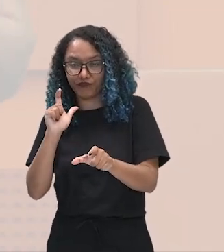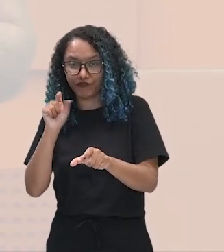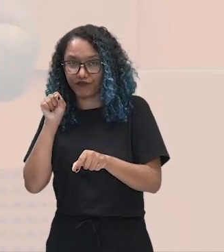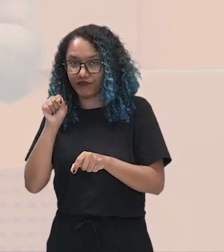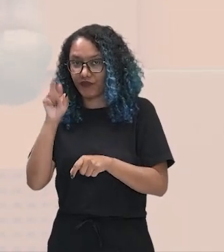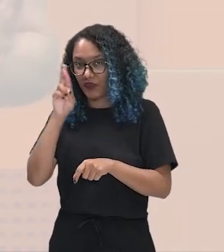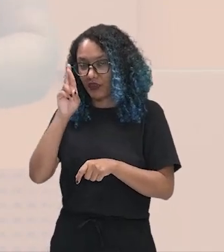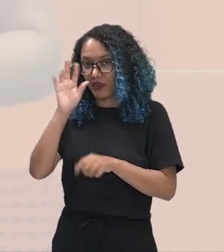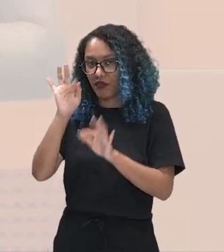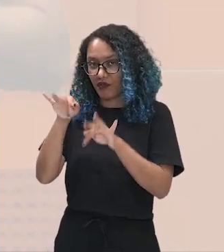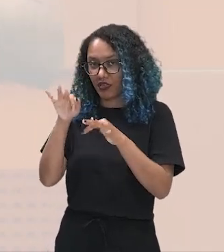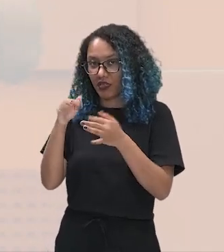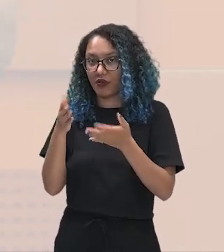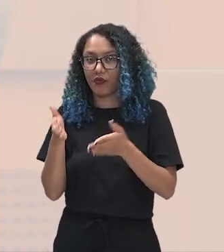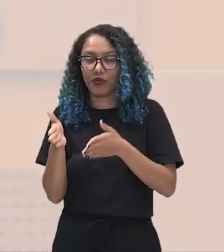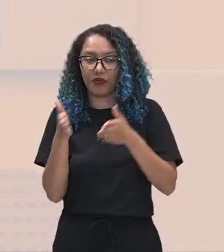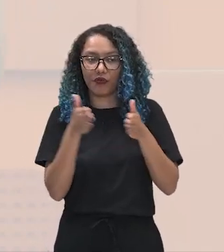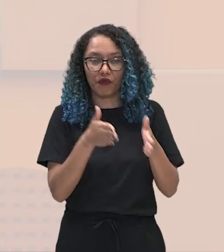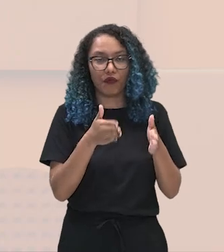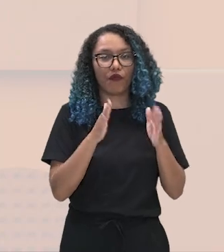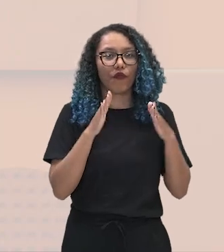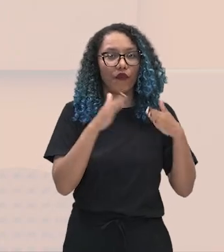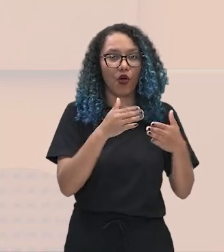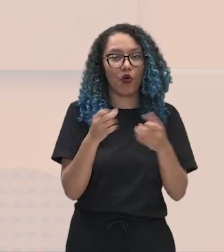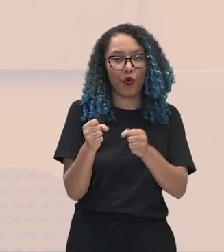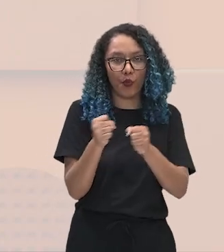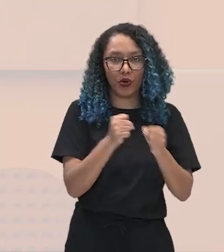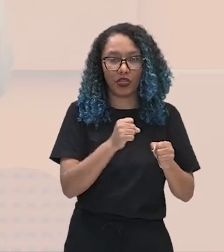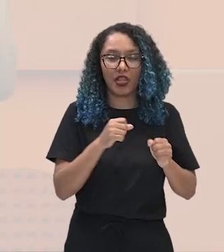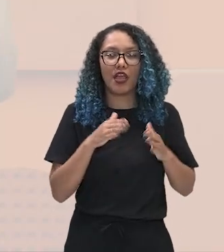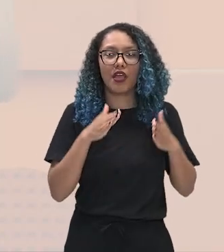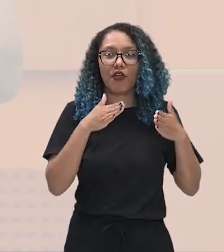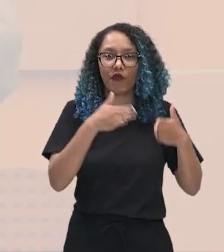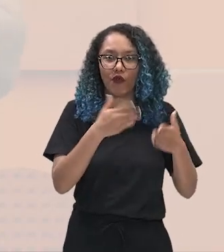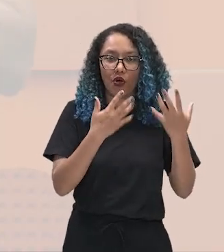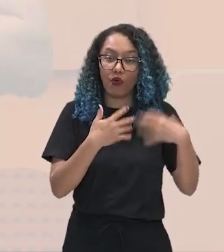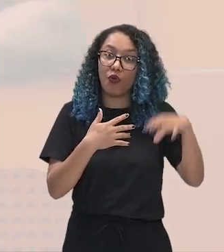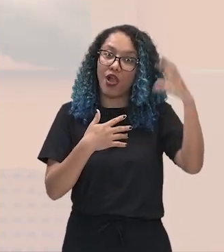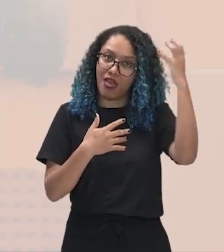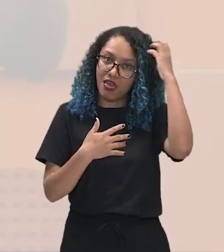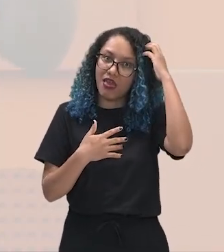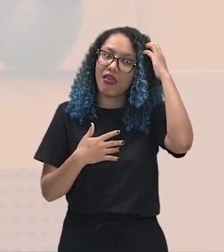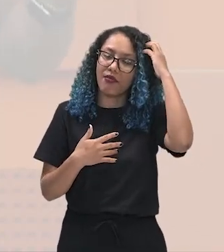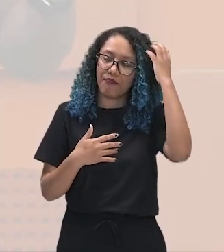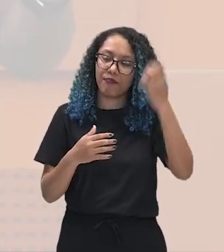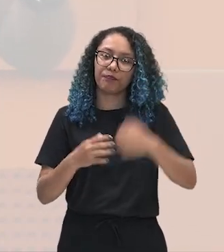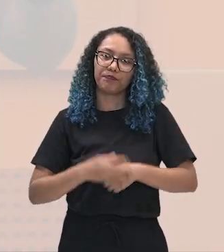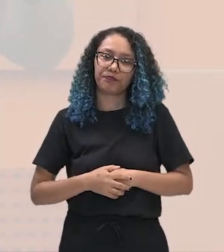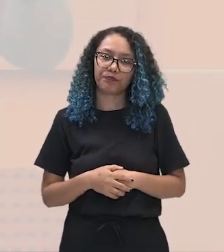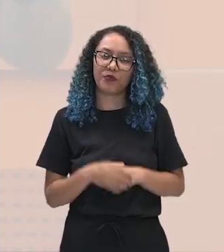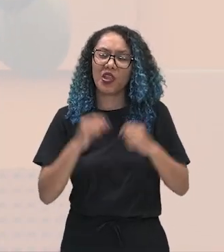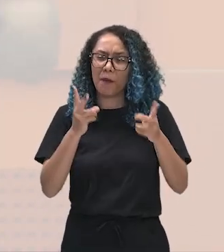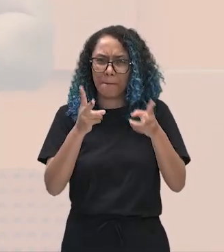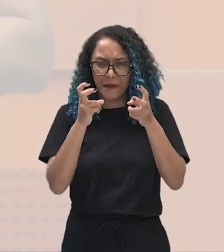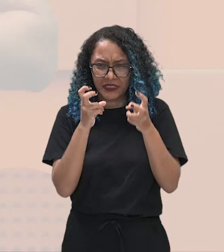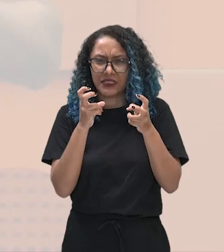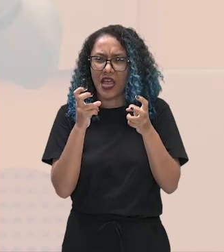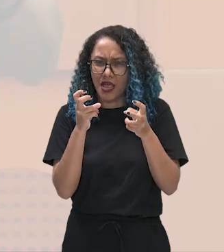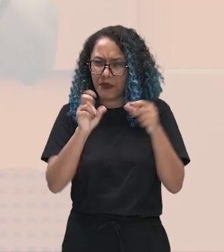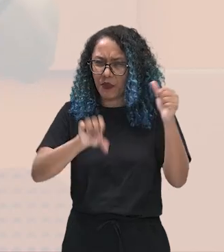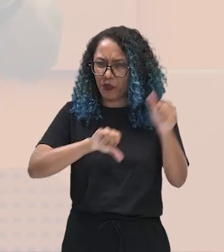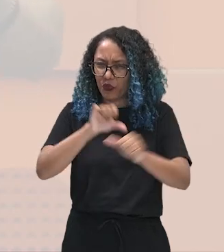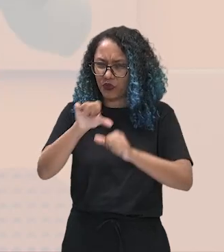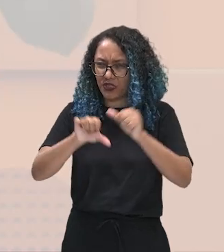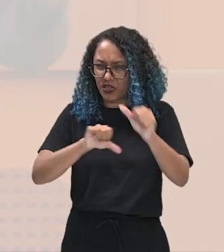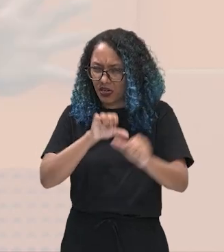poder esteja sendo, aos poucos, concentrado na mão dos reis. Percebam que há mudanças acontecendo e essas